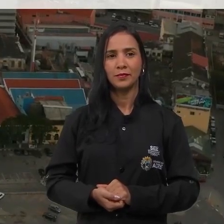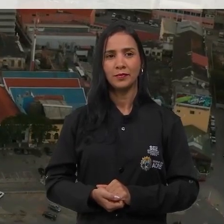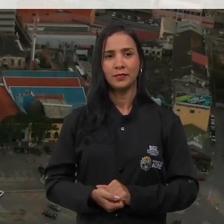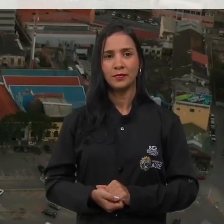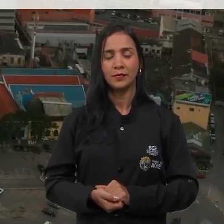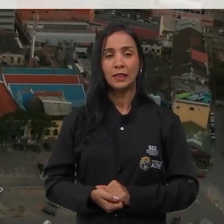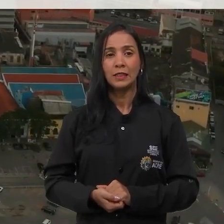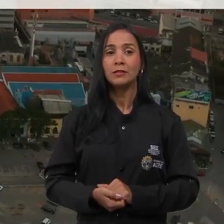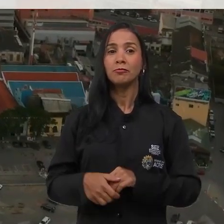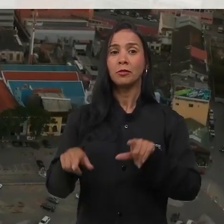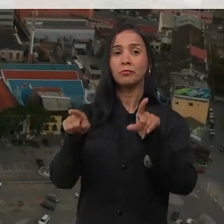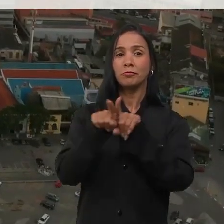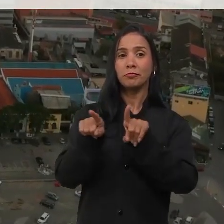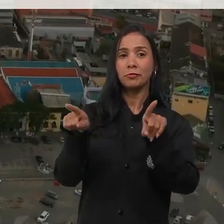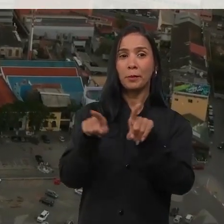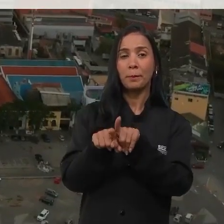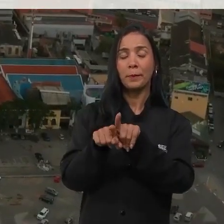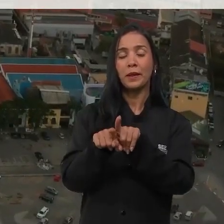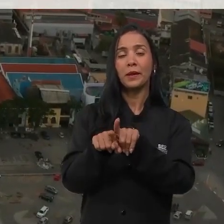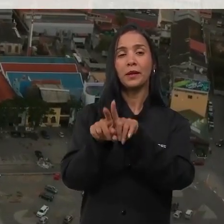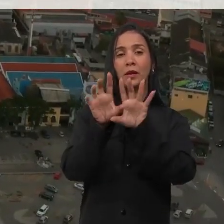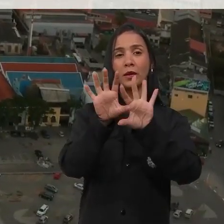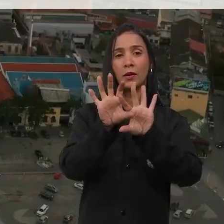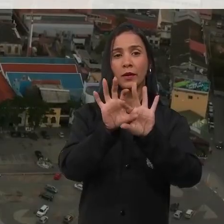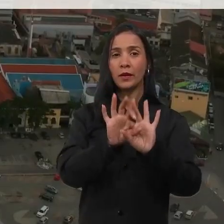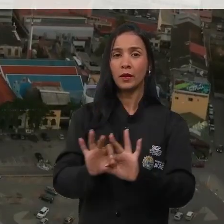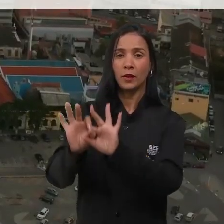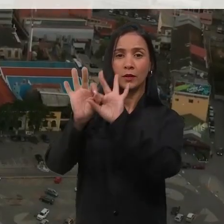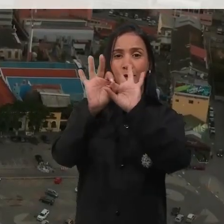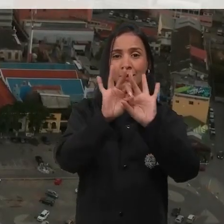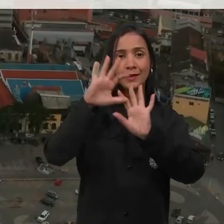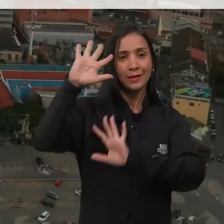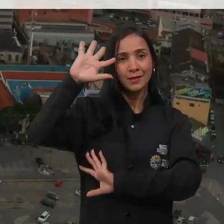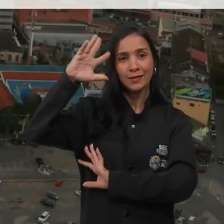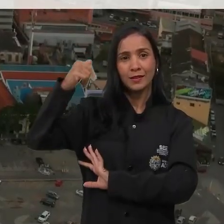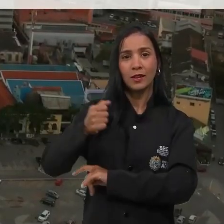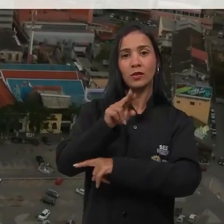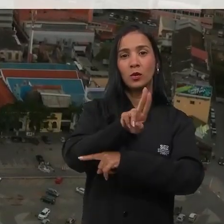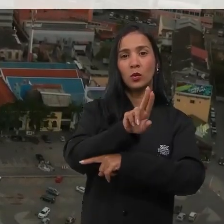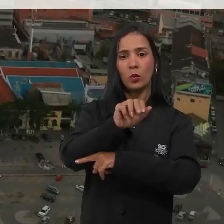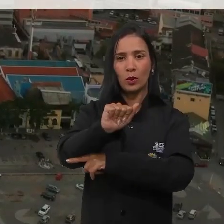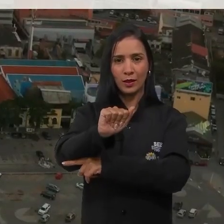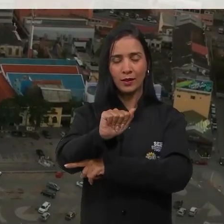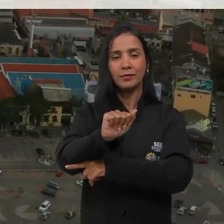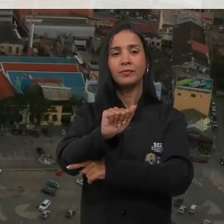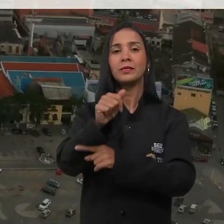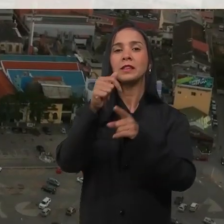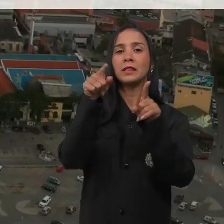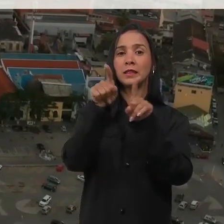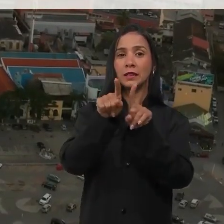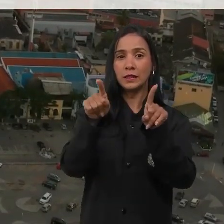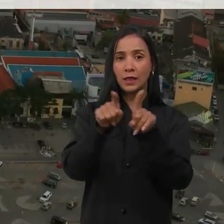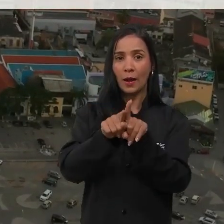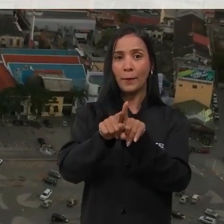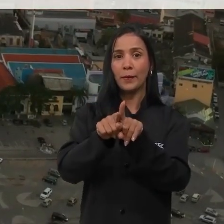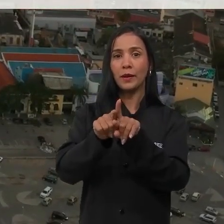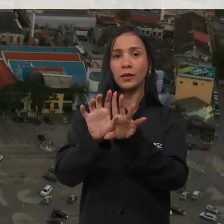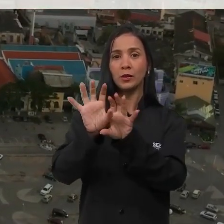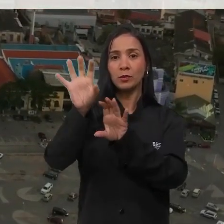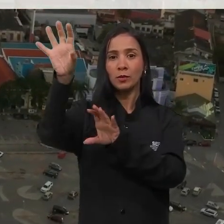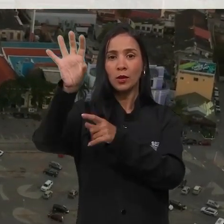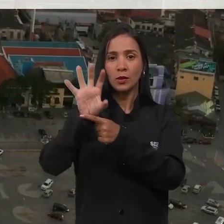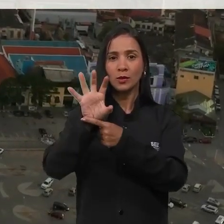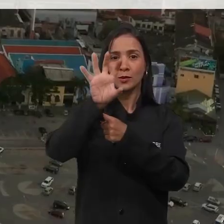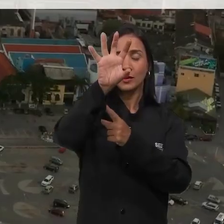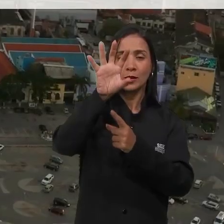União Africana, que é a UA, também conhecida como a UA, e também os blocos econômicos regionais,